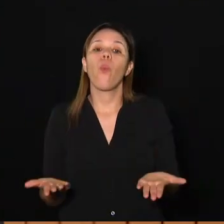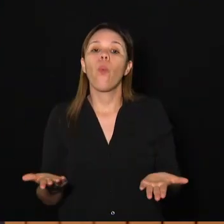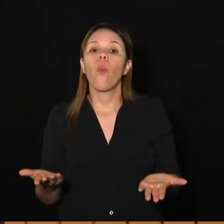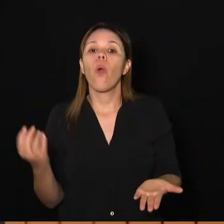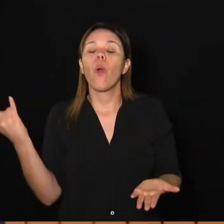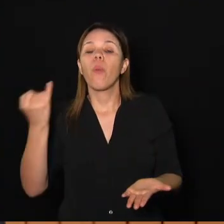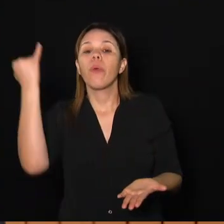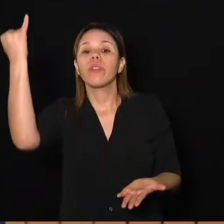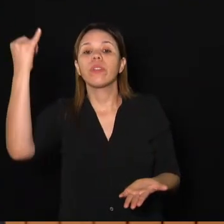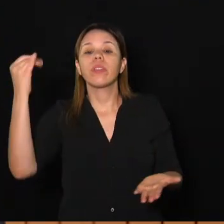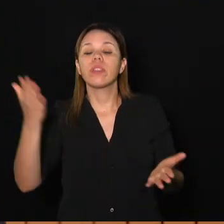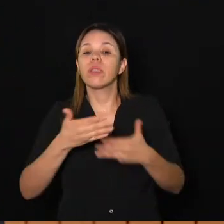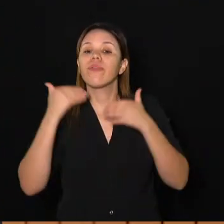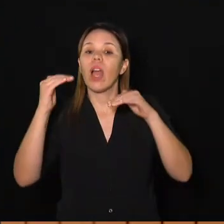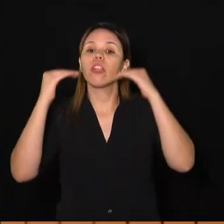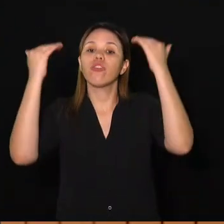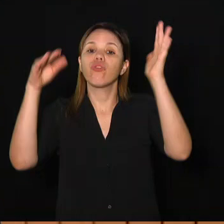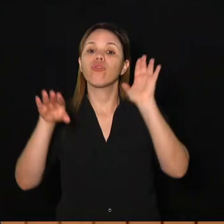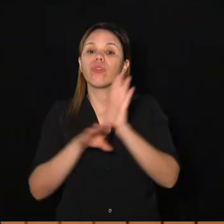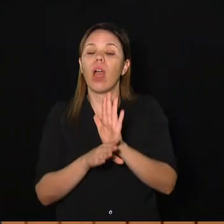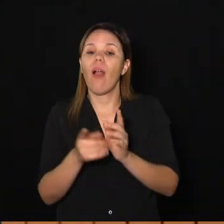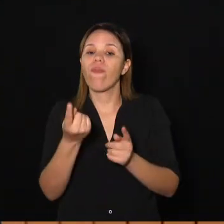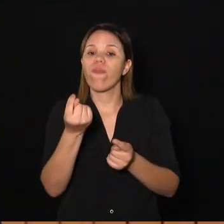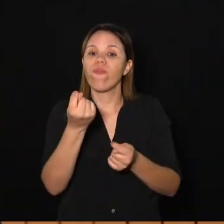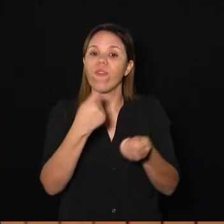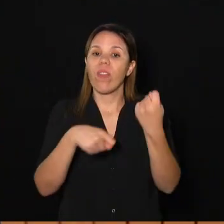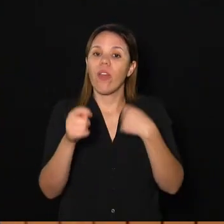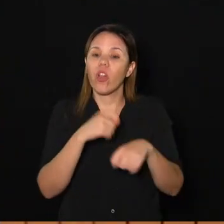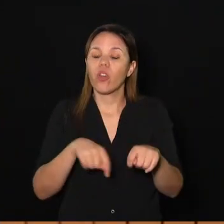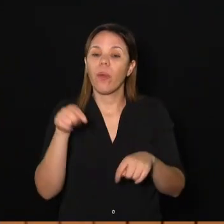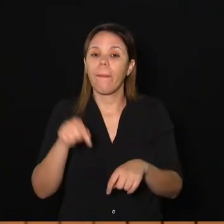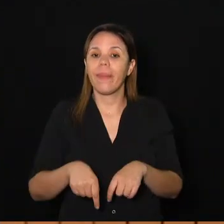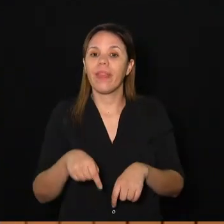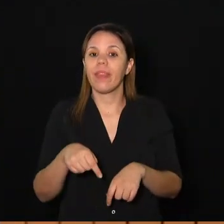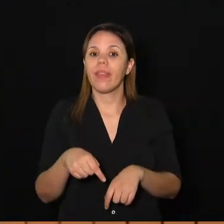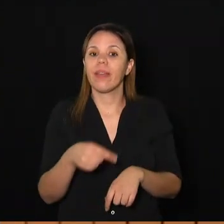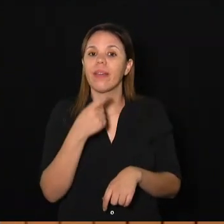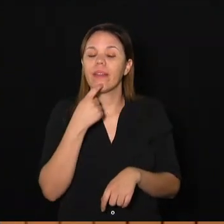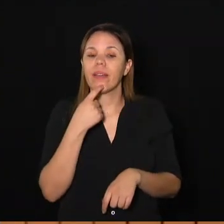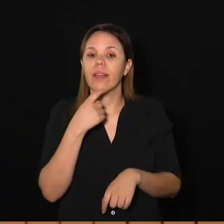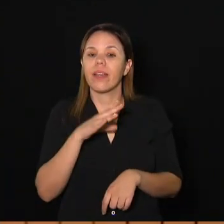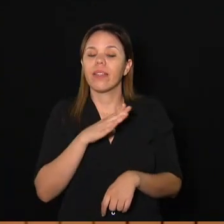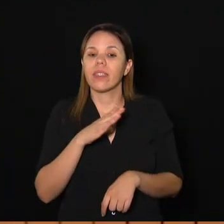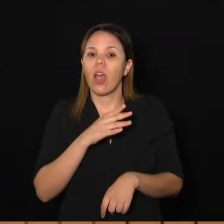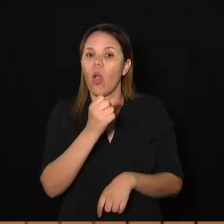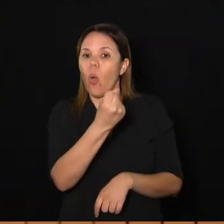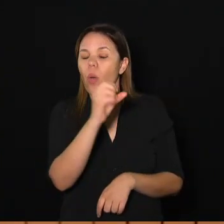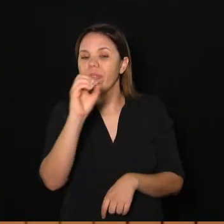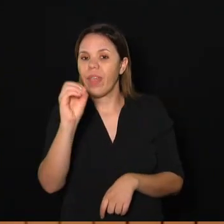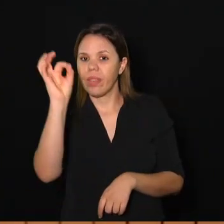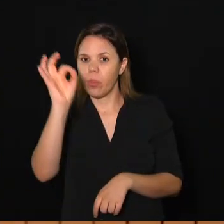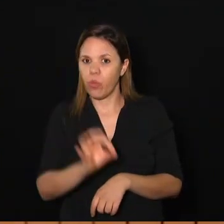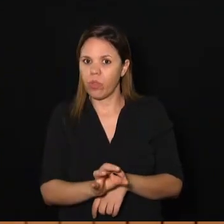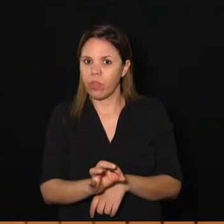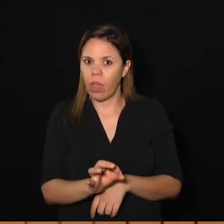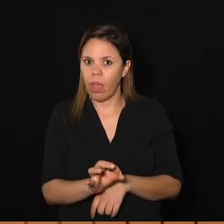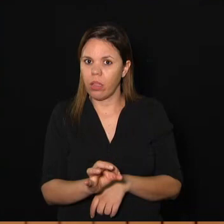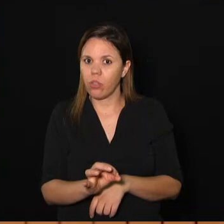vai ter nas finanças e na economia do município 80% a mais de receita